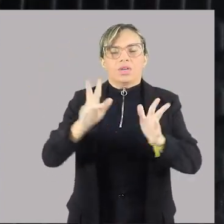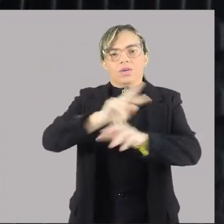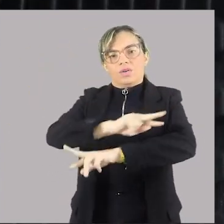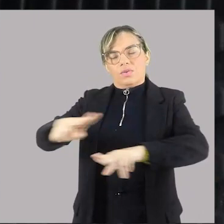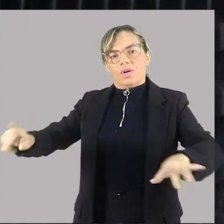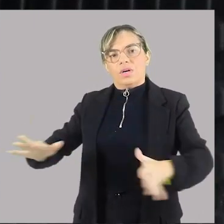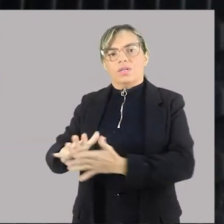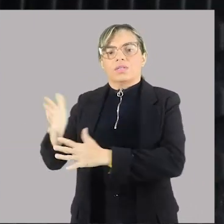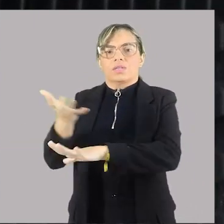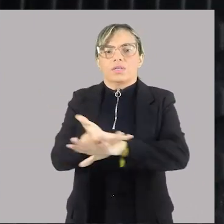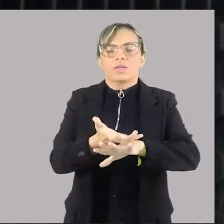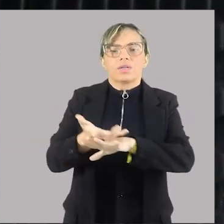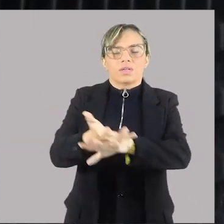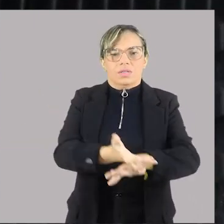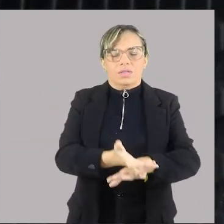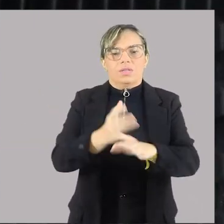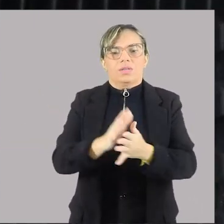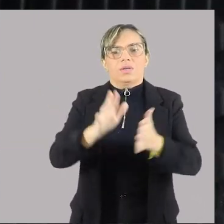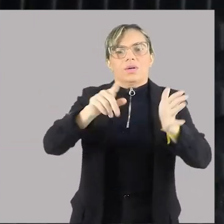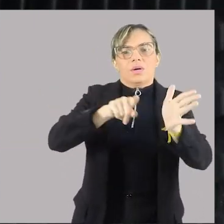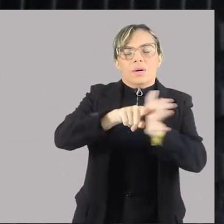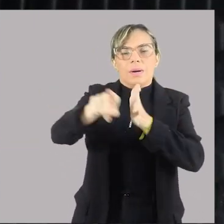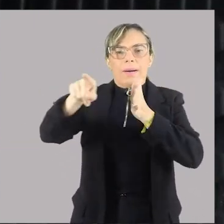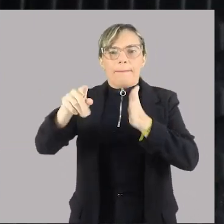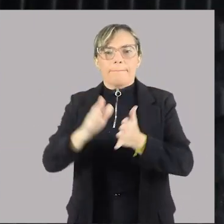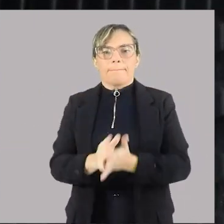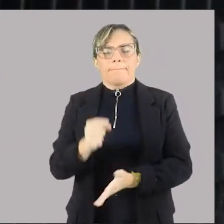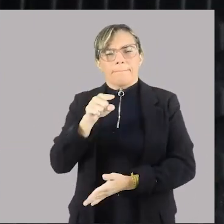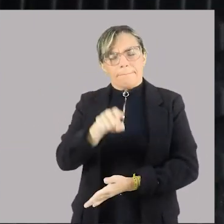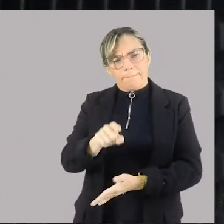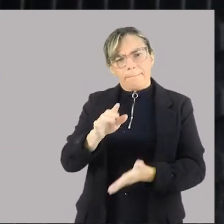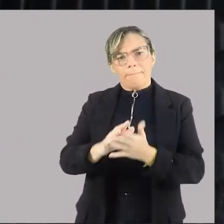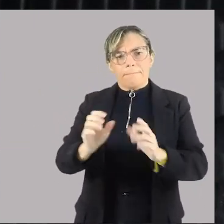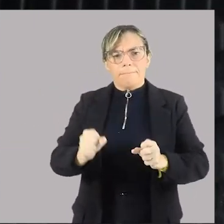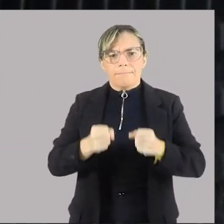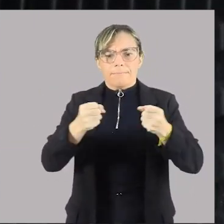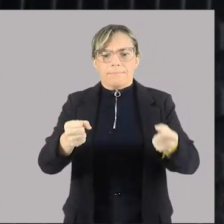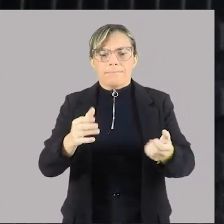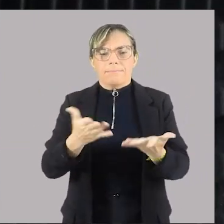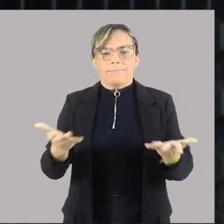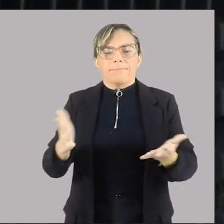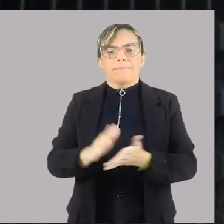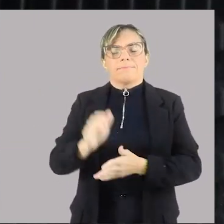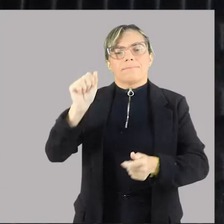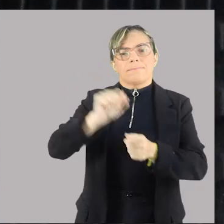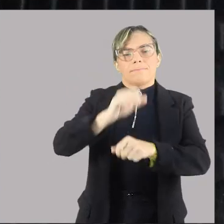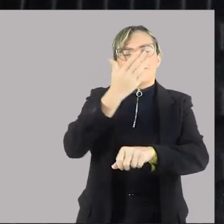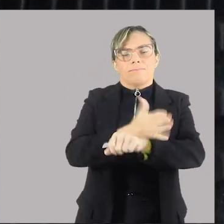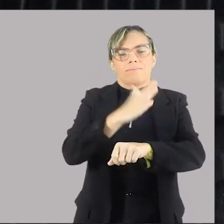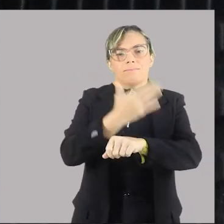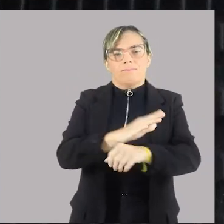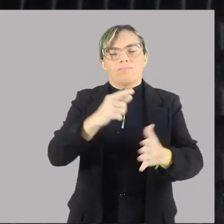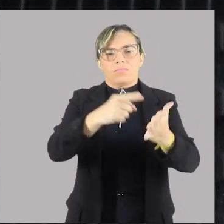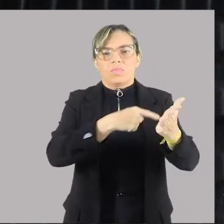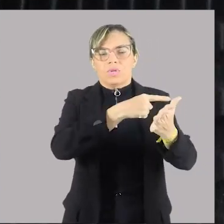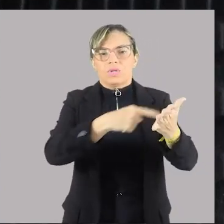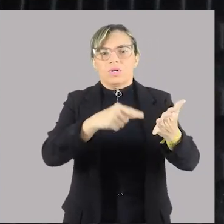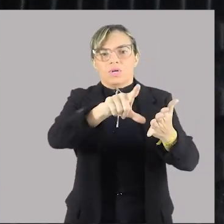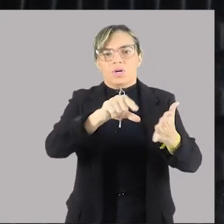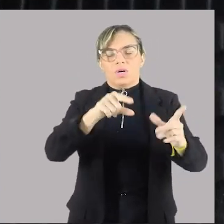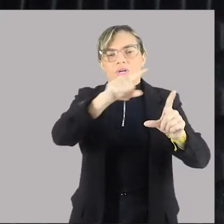também uma série de questões que você poderá fazer, já gabaritada, e que com